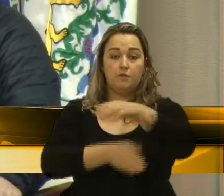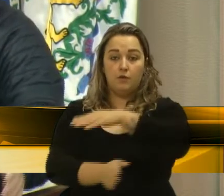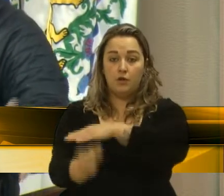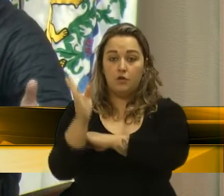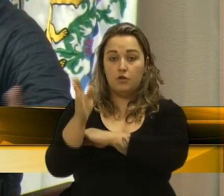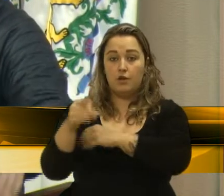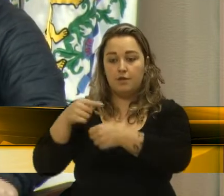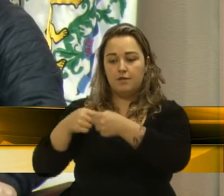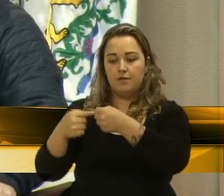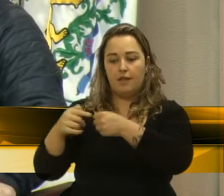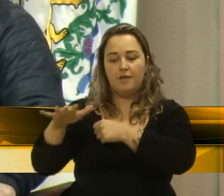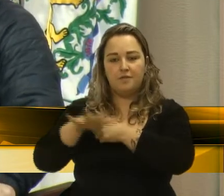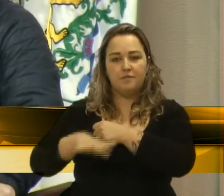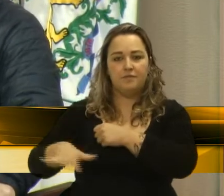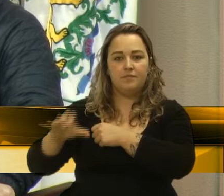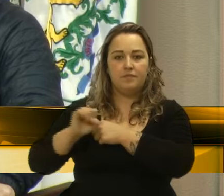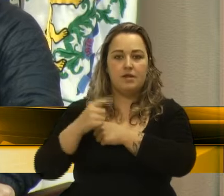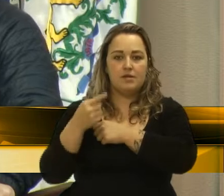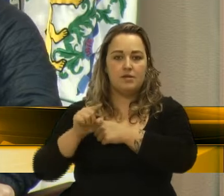Então, gente, não